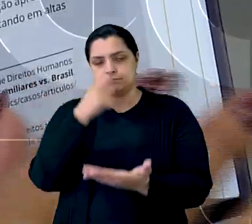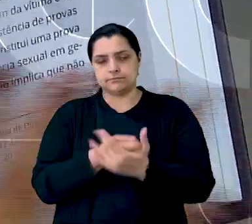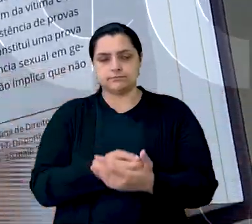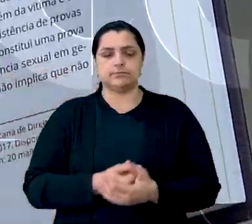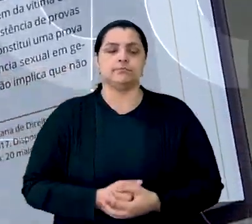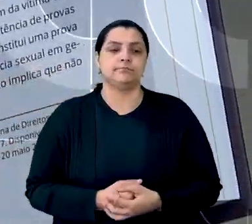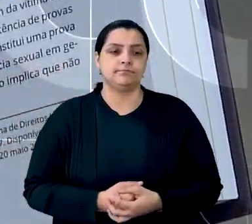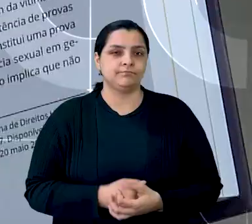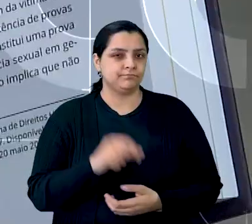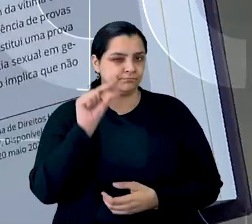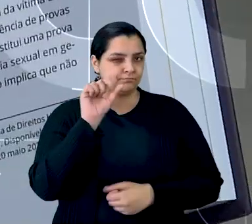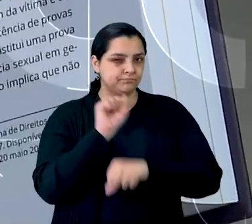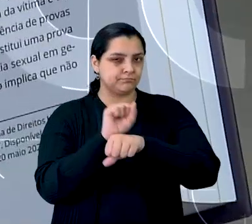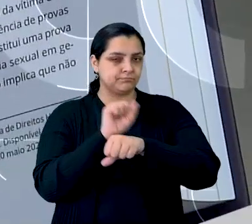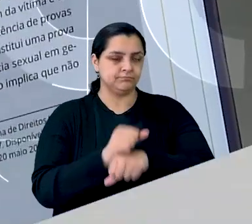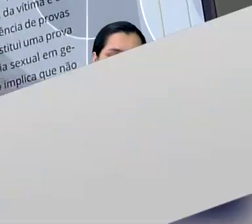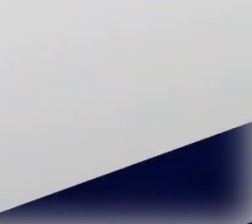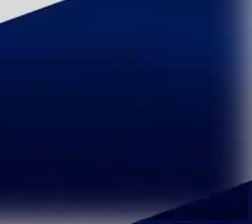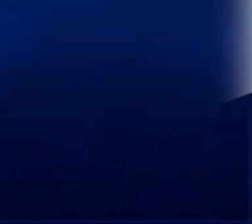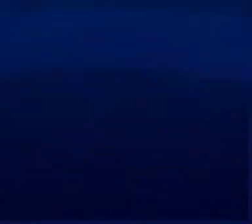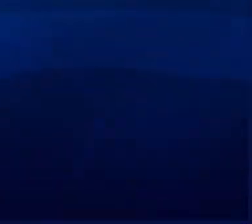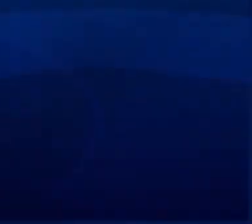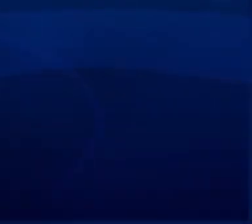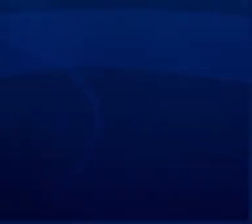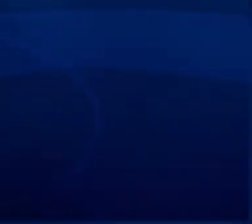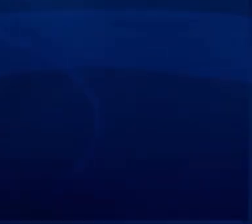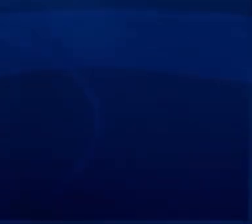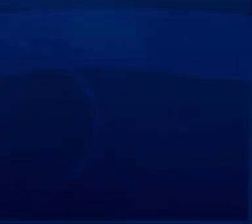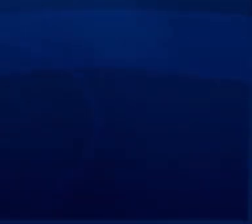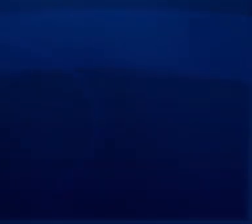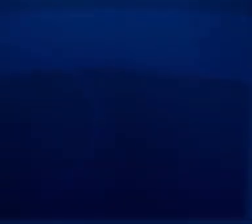decisão sobre os casos. Voltamos já.